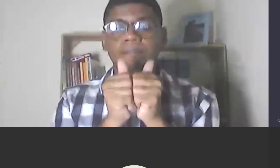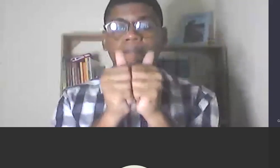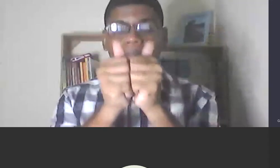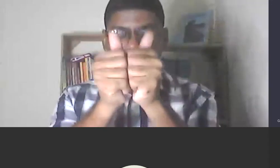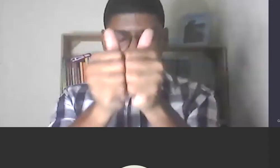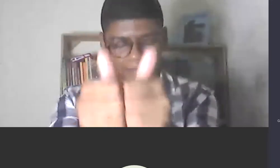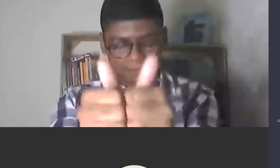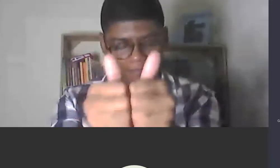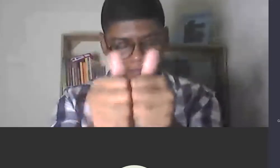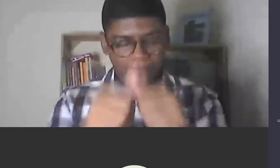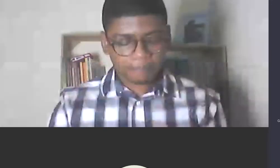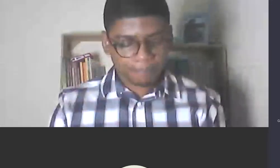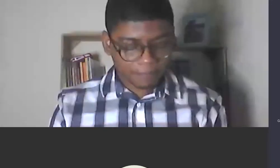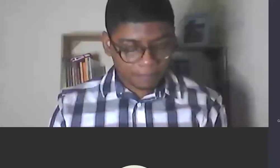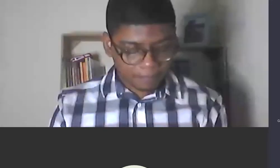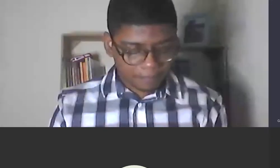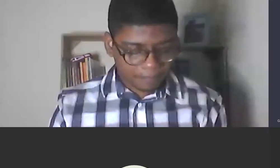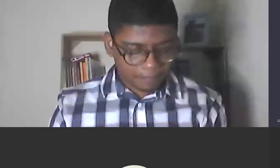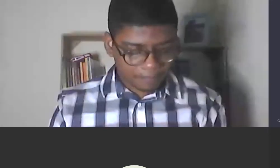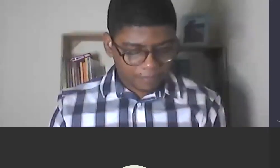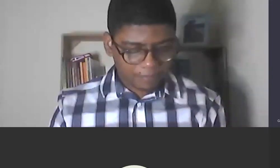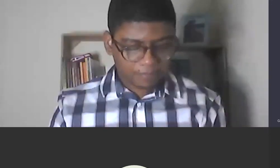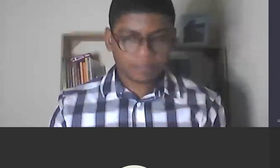Acompanhar. Acompanhar.